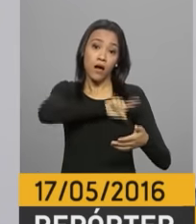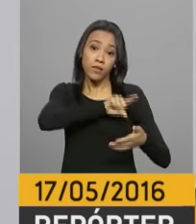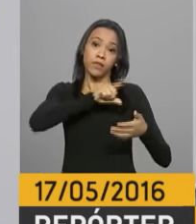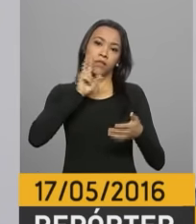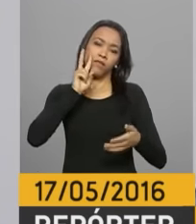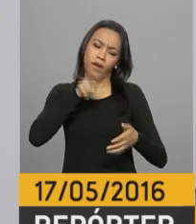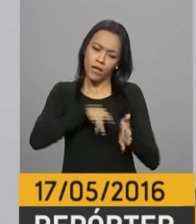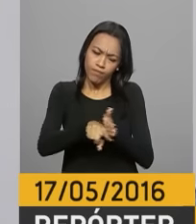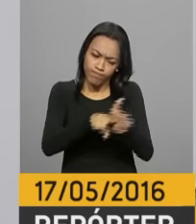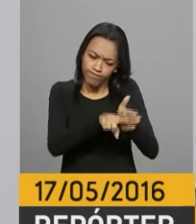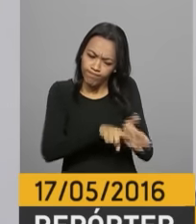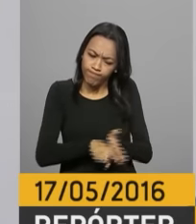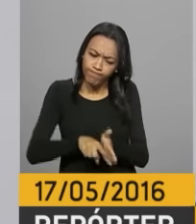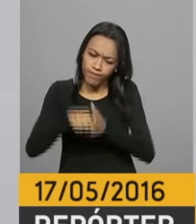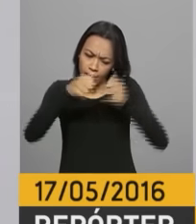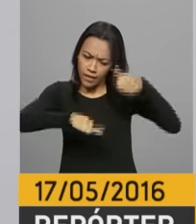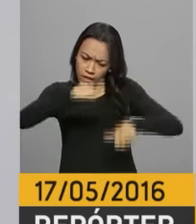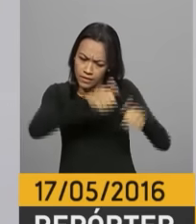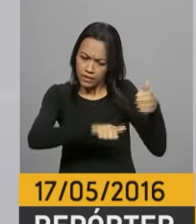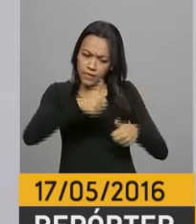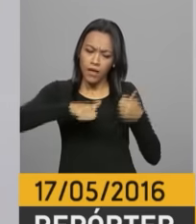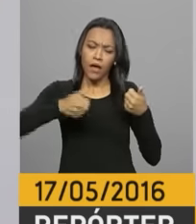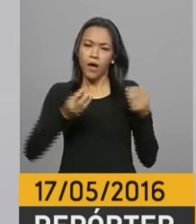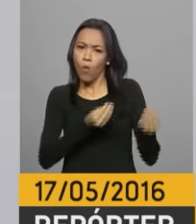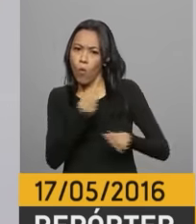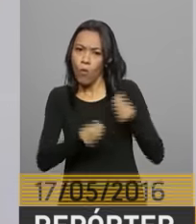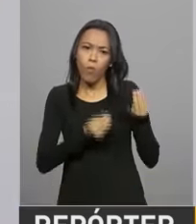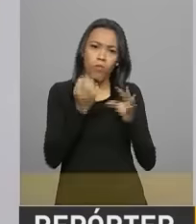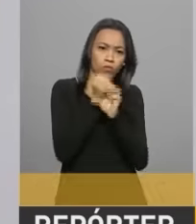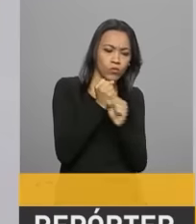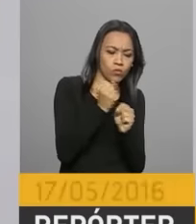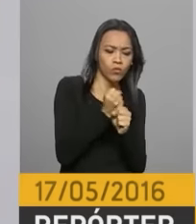primeira entrevista, isto é, vamos